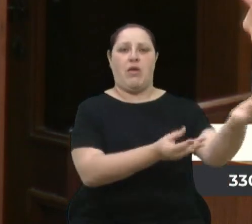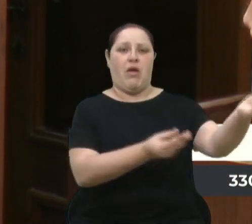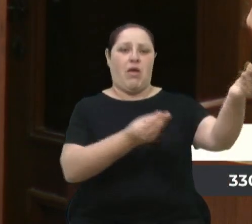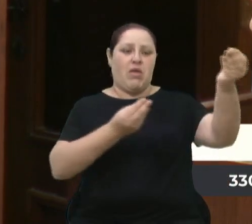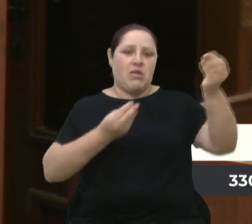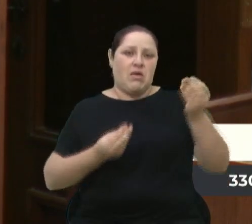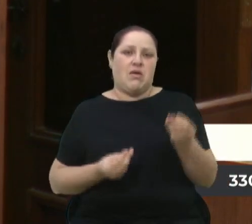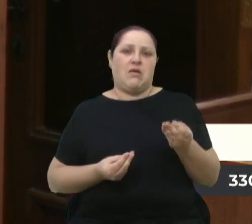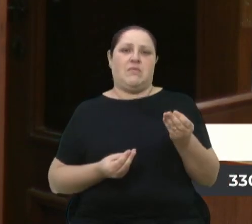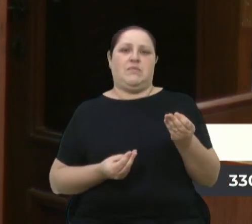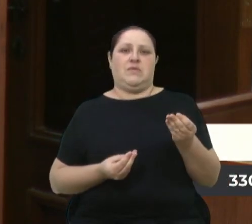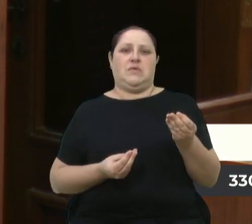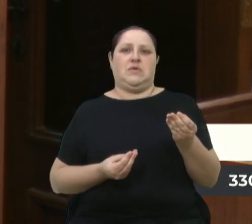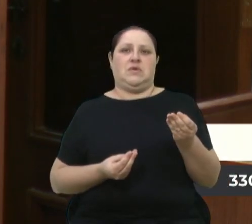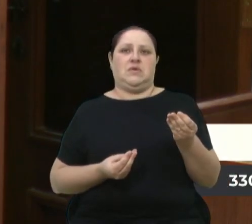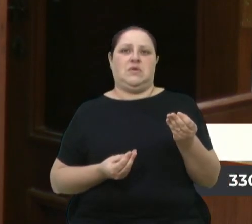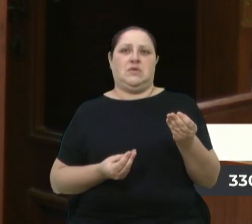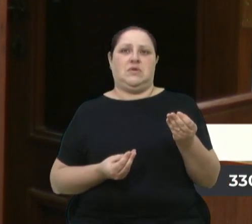né,